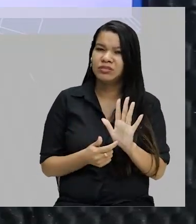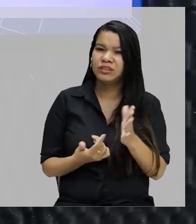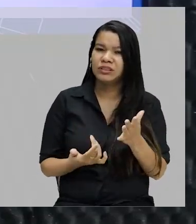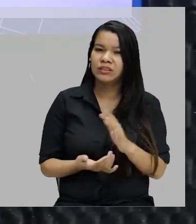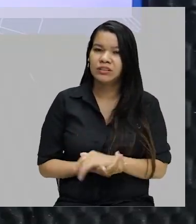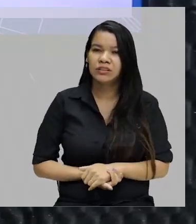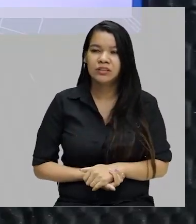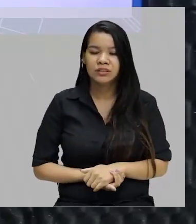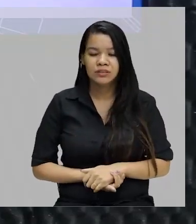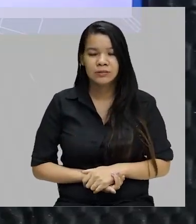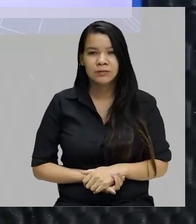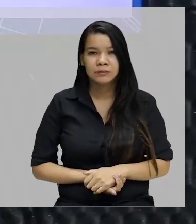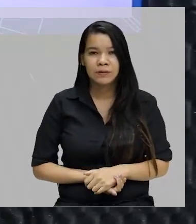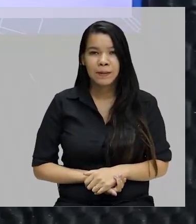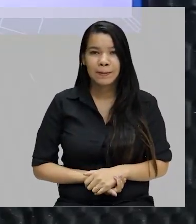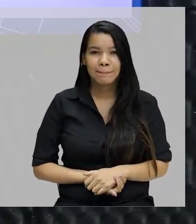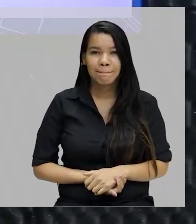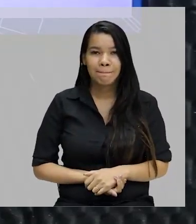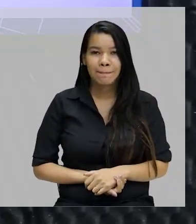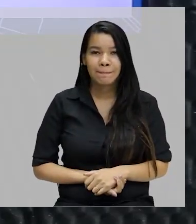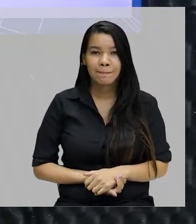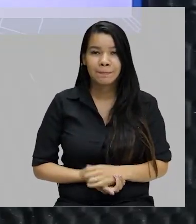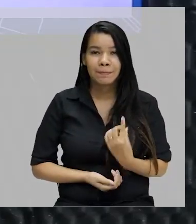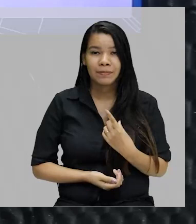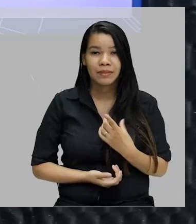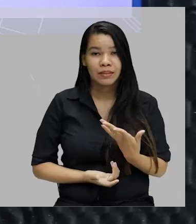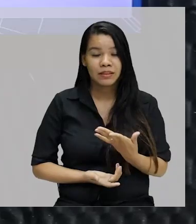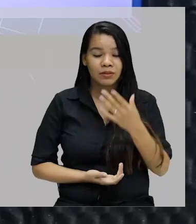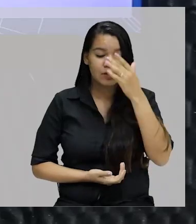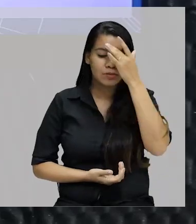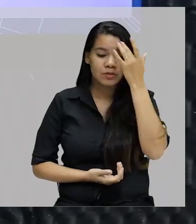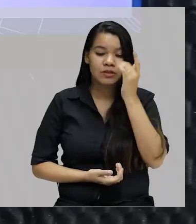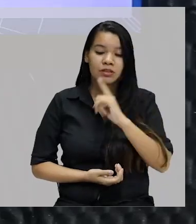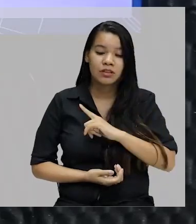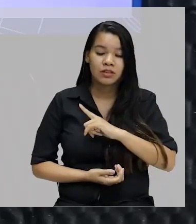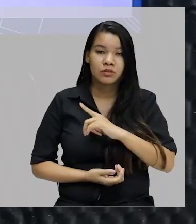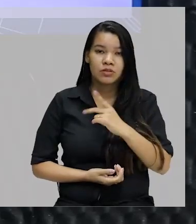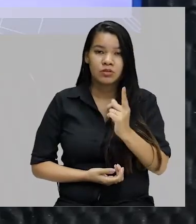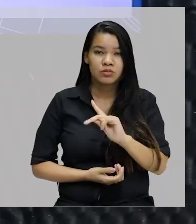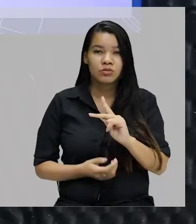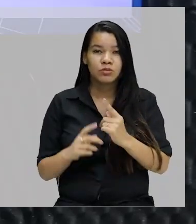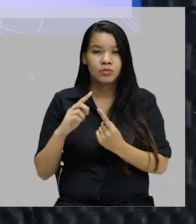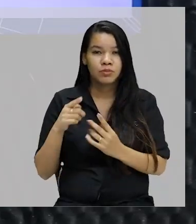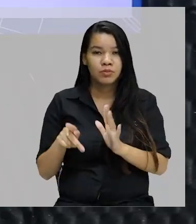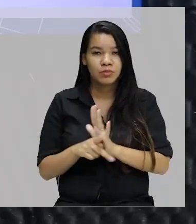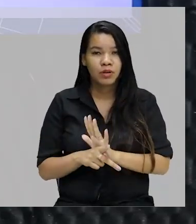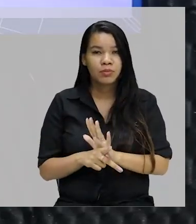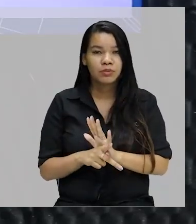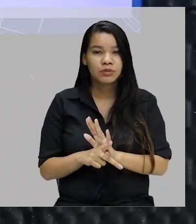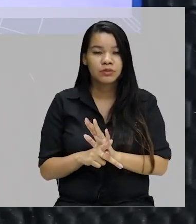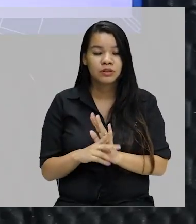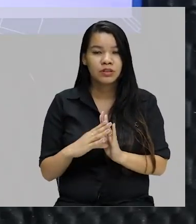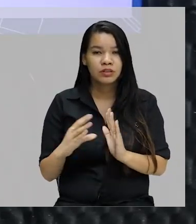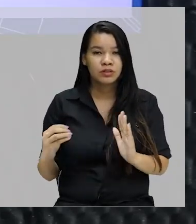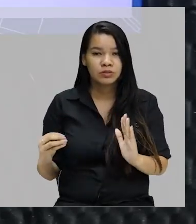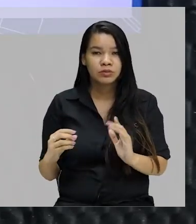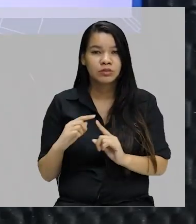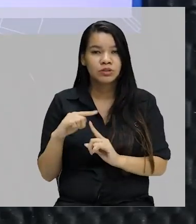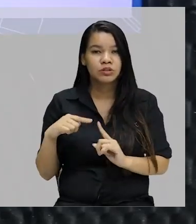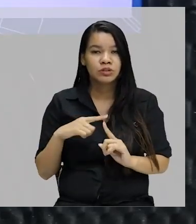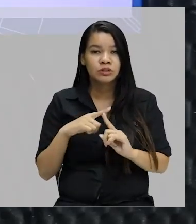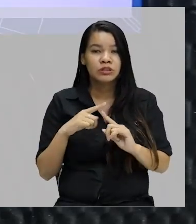jeito, fulano de tal se pronuncia dessa maneira. Então, as pessoas têm seus estilos e eles se desenvolvem a partir da